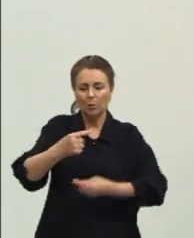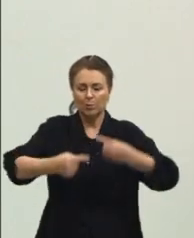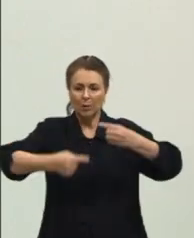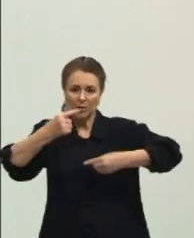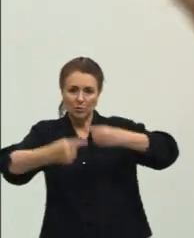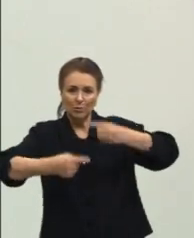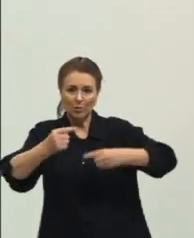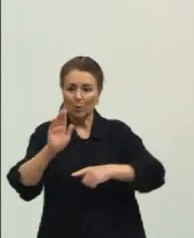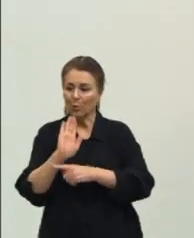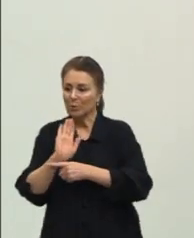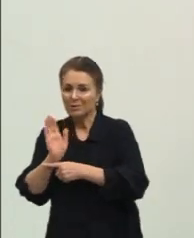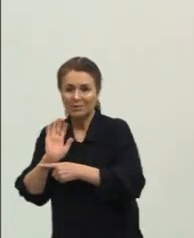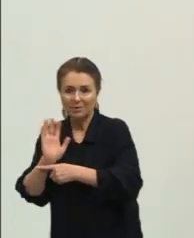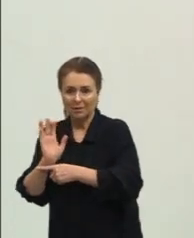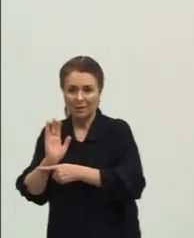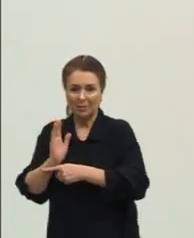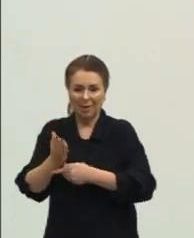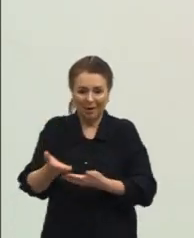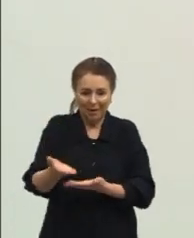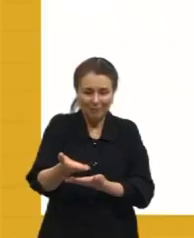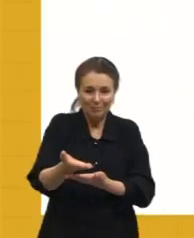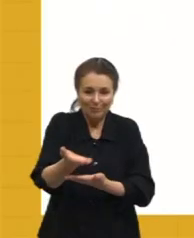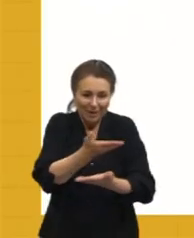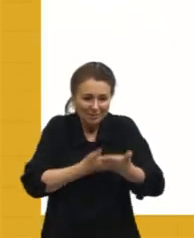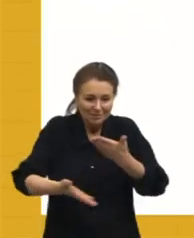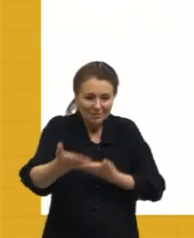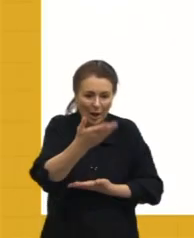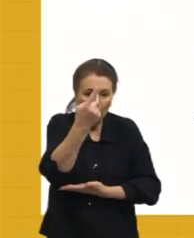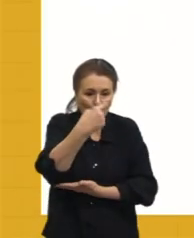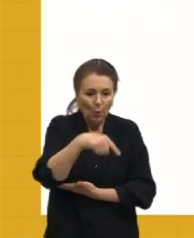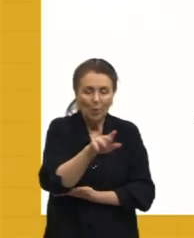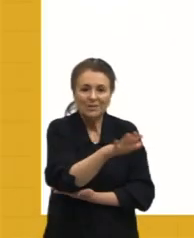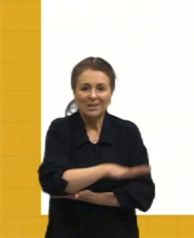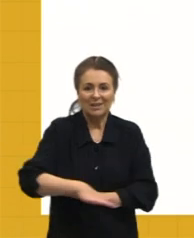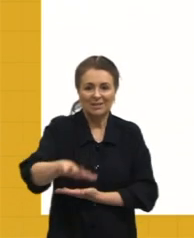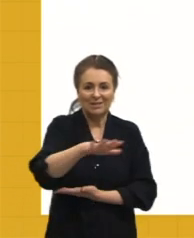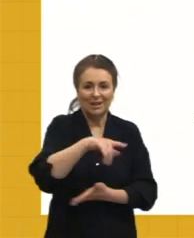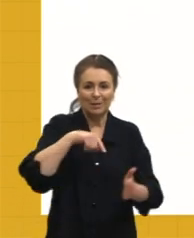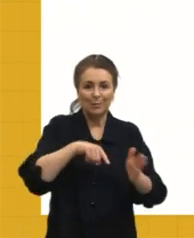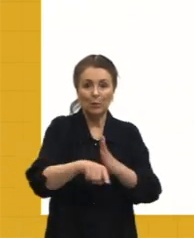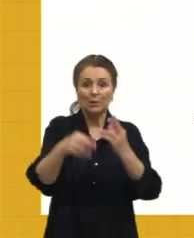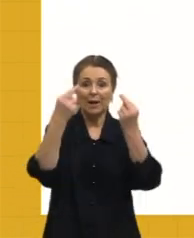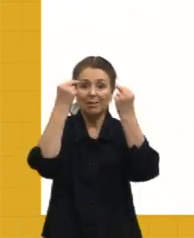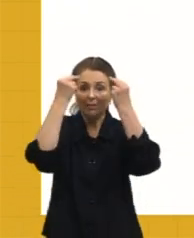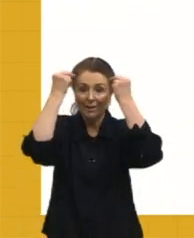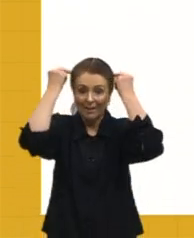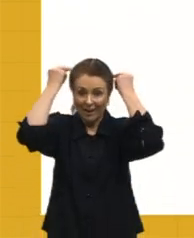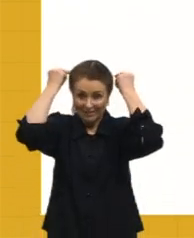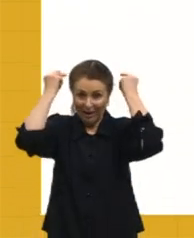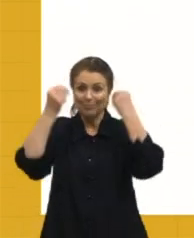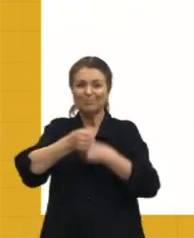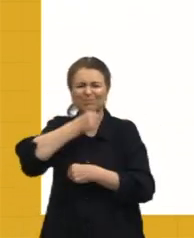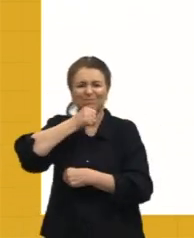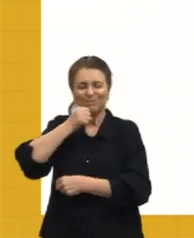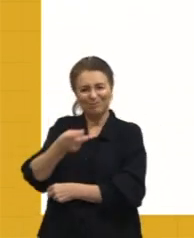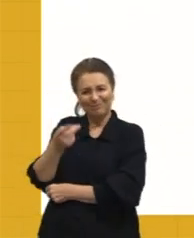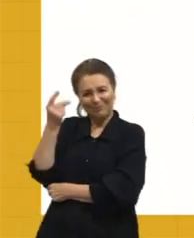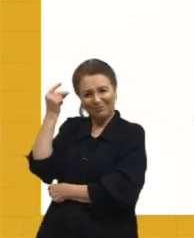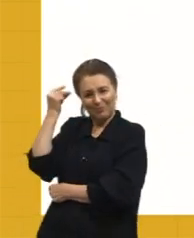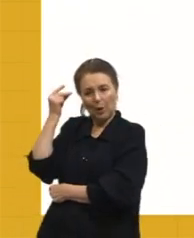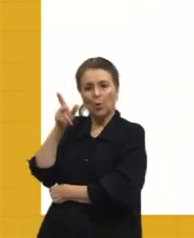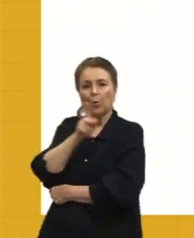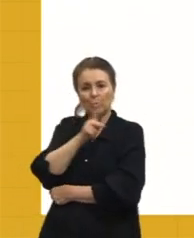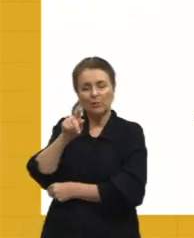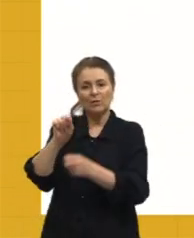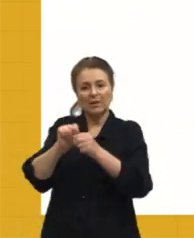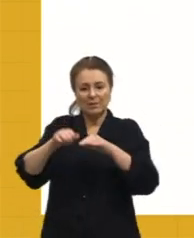com cinema e tal faz essa conversa com outras áreas as questões da Grécia Antiga também eu comentei antes a prova fase esse